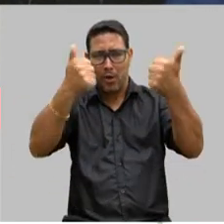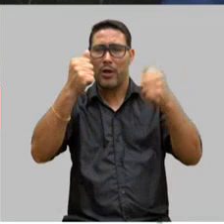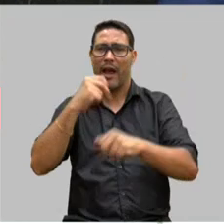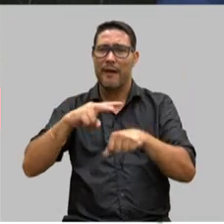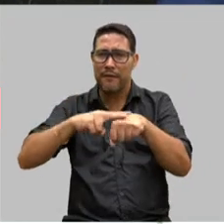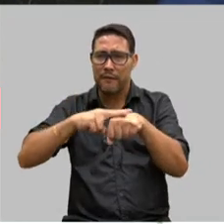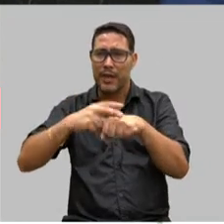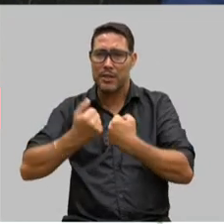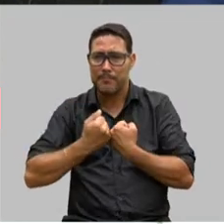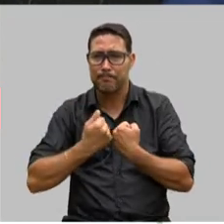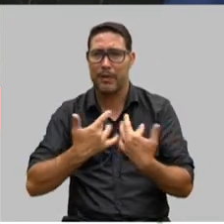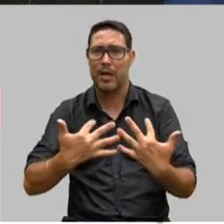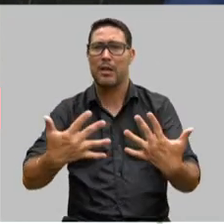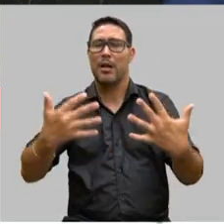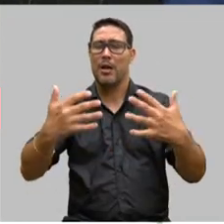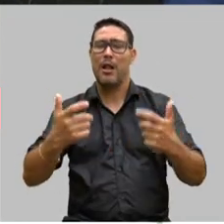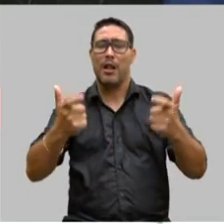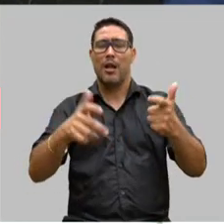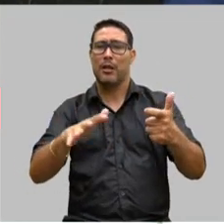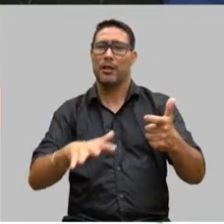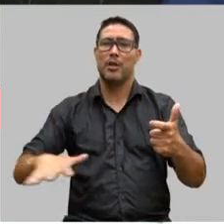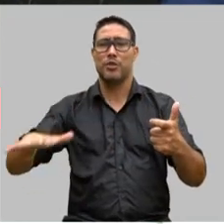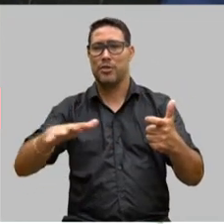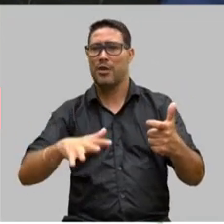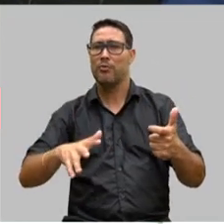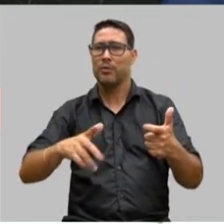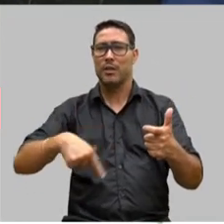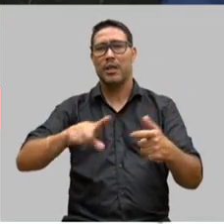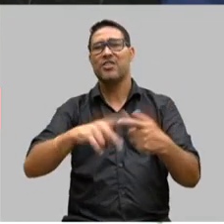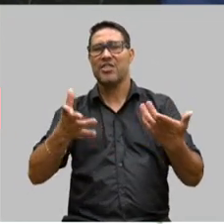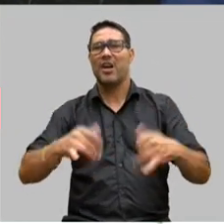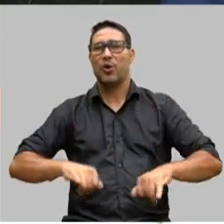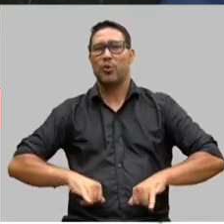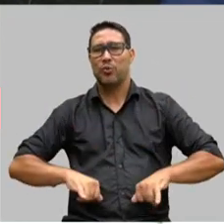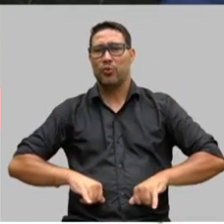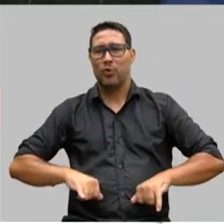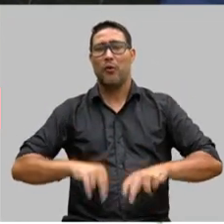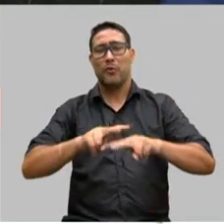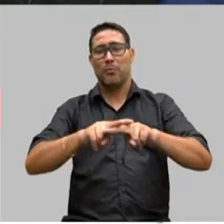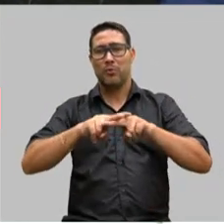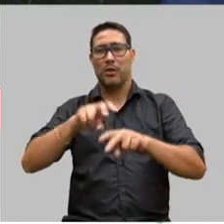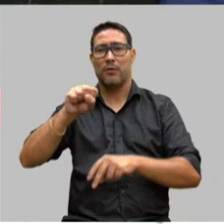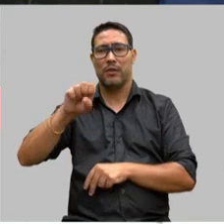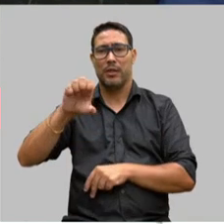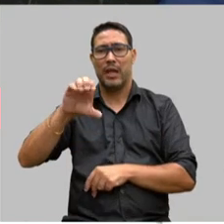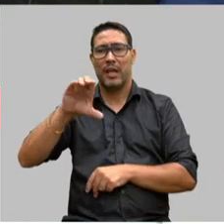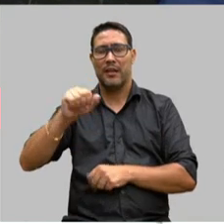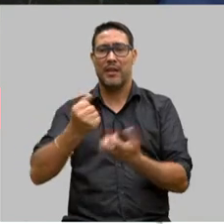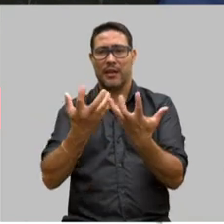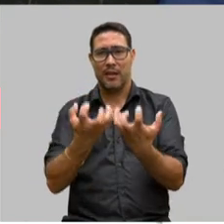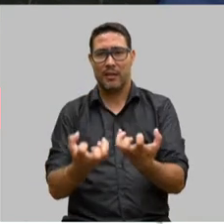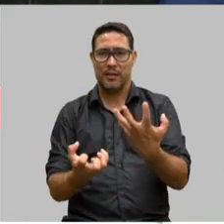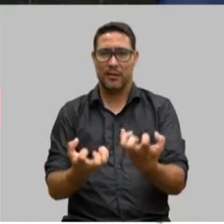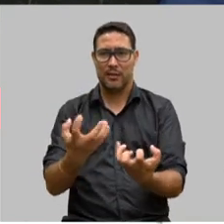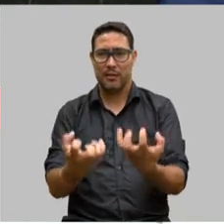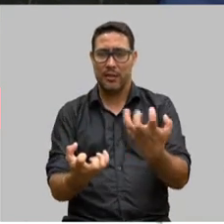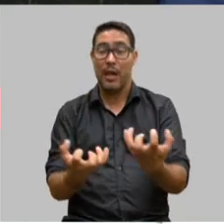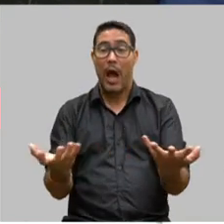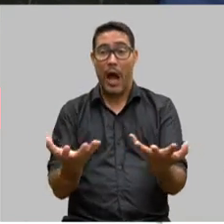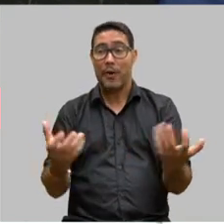que, naturalmente, já sofre muito com a questão da seca, e agora de uma maneira mais severa ainda, a partir da mudança do